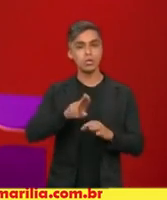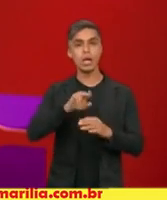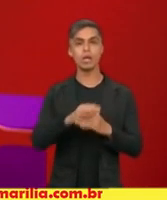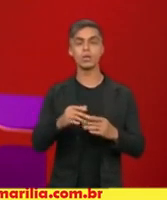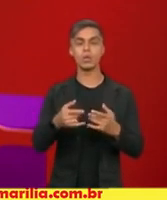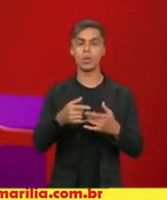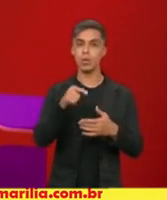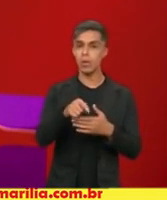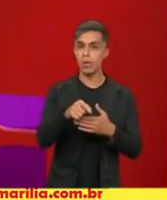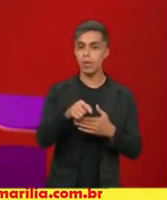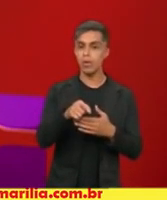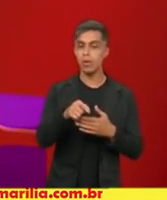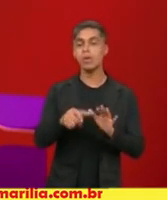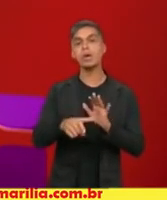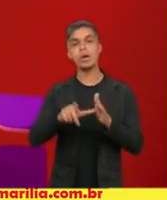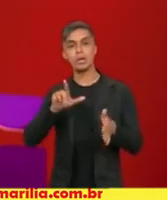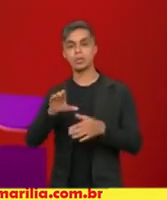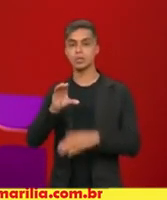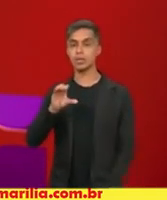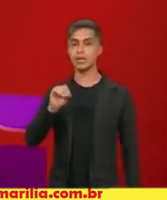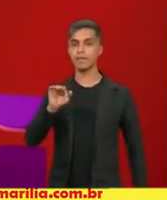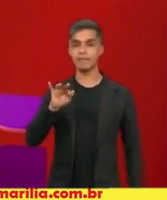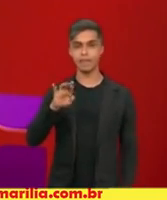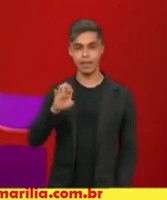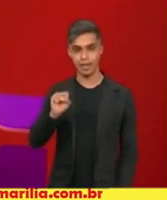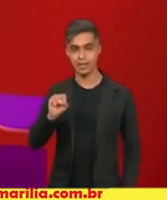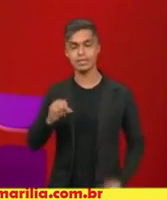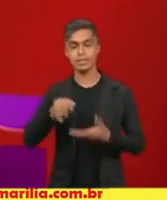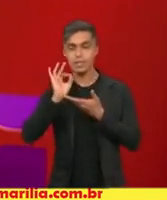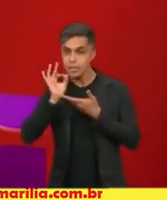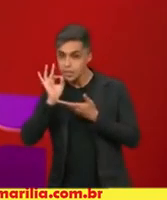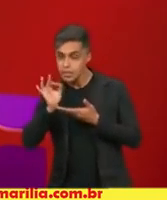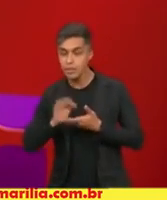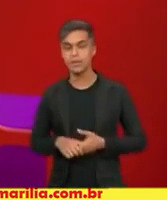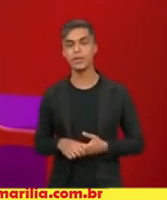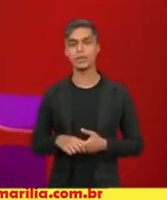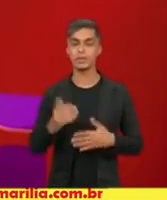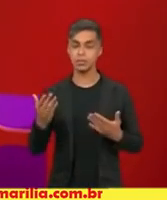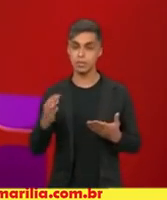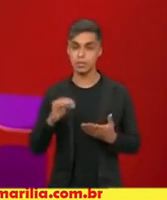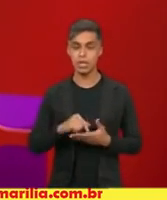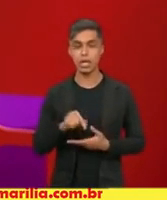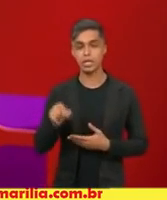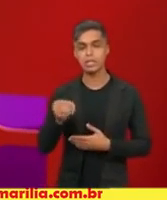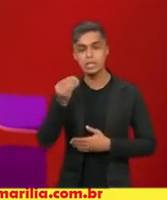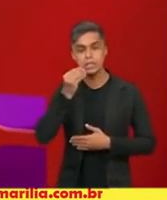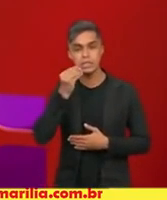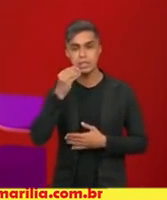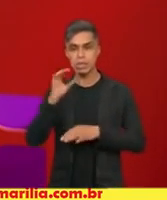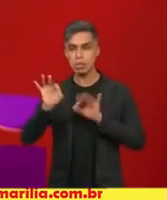né, os antigos, os cafeicultores ainda, né, do Vale do Paraíba, mas em comutação, por assim dizer, em comutação financeira, né, estão